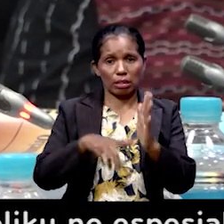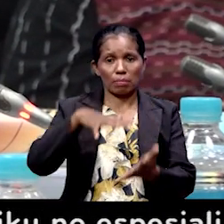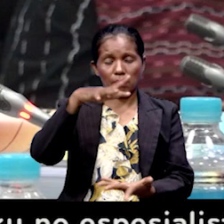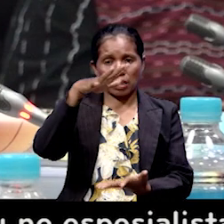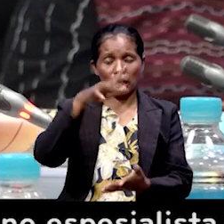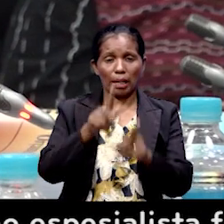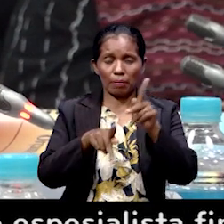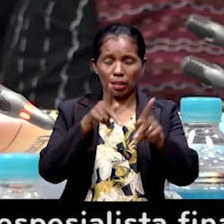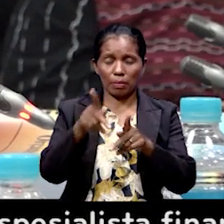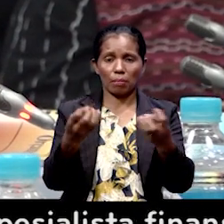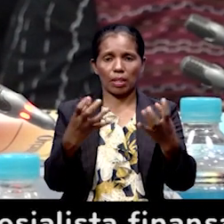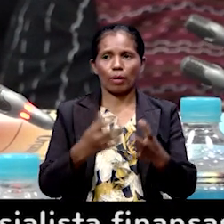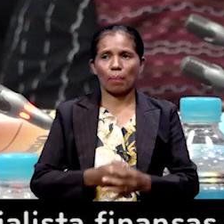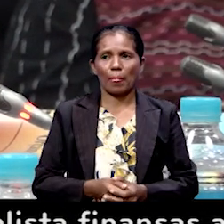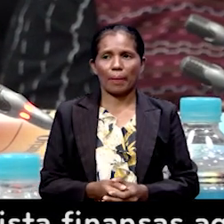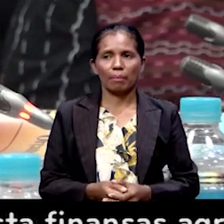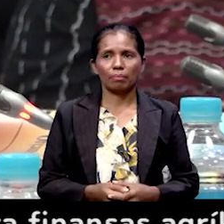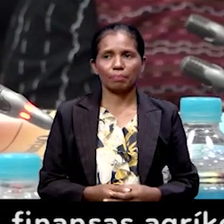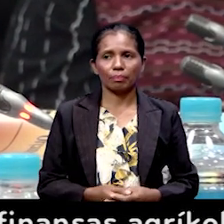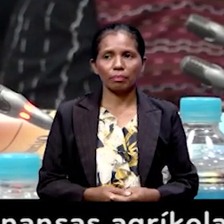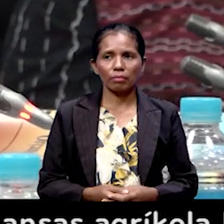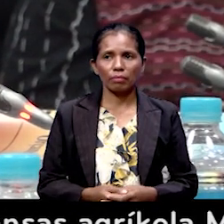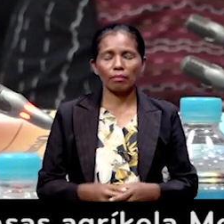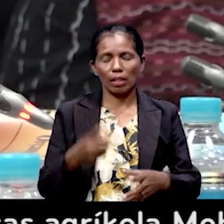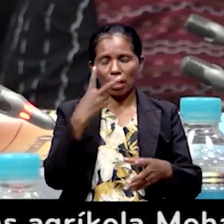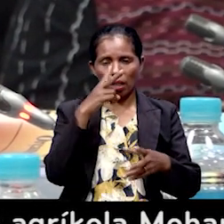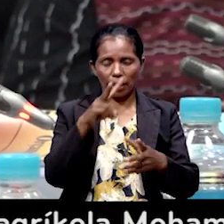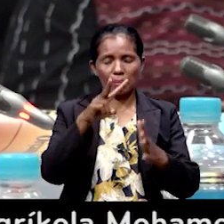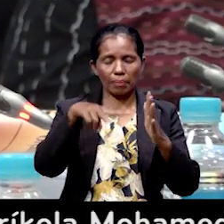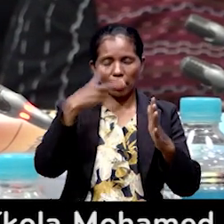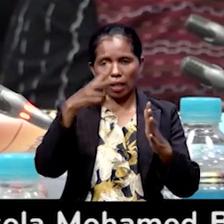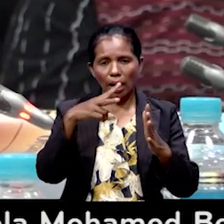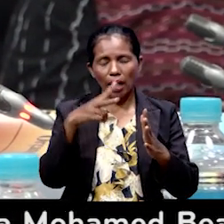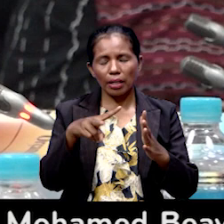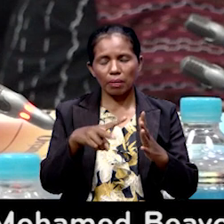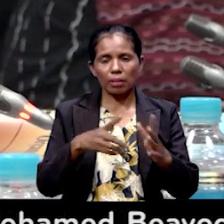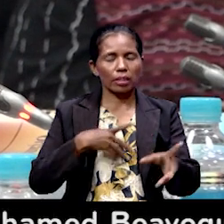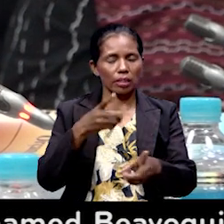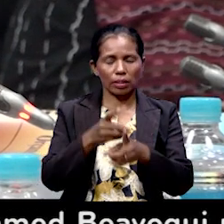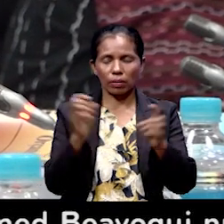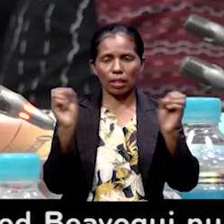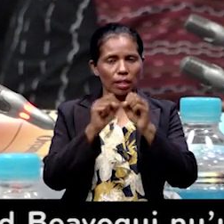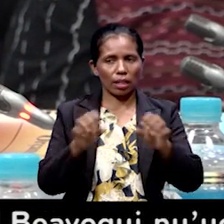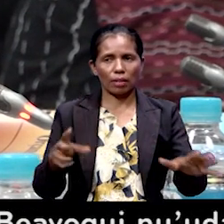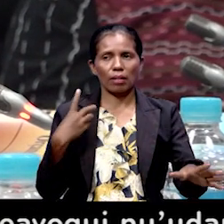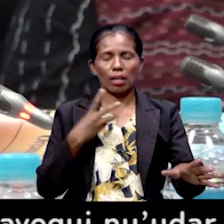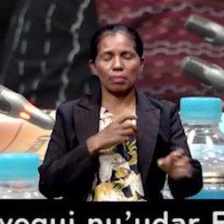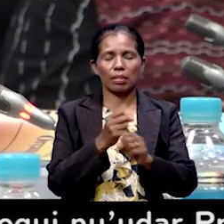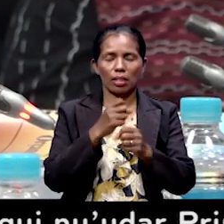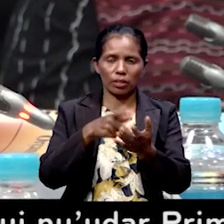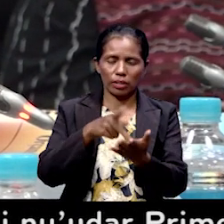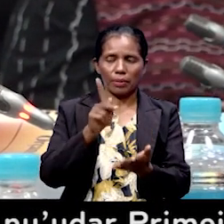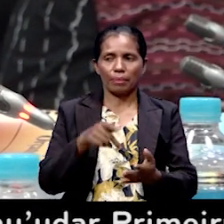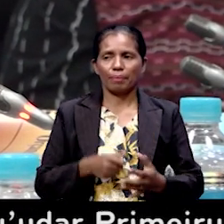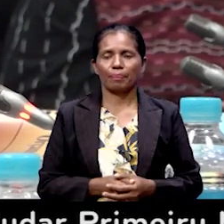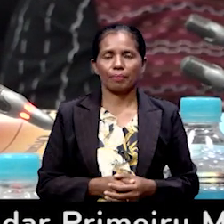de rehum, uma harta teves. Neve verificação halda down, direito né lá lacon. E a missa o pagamento.